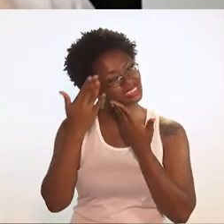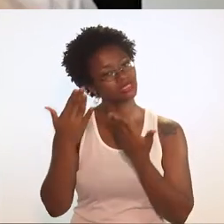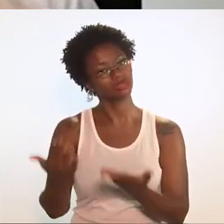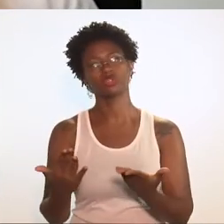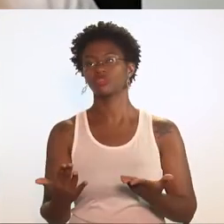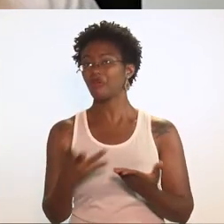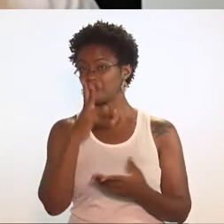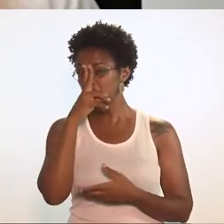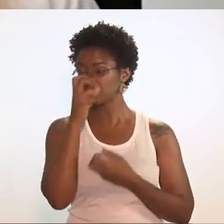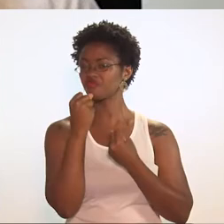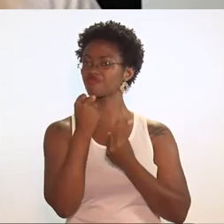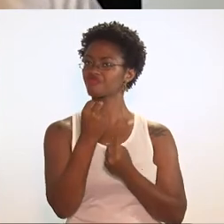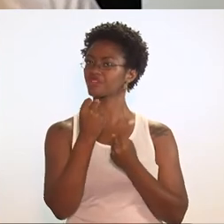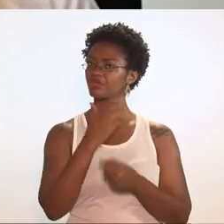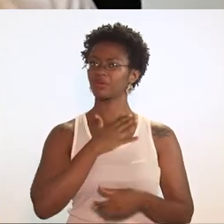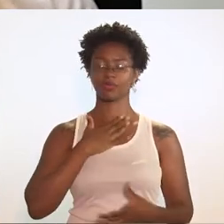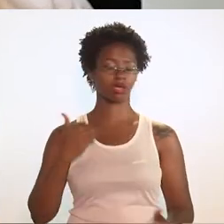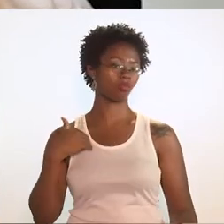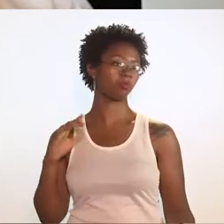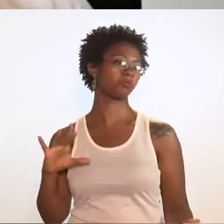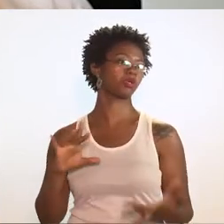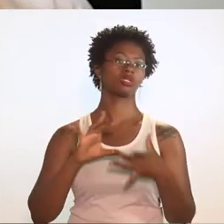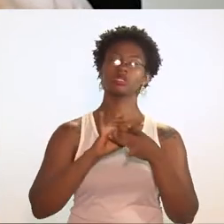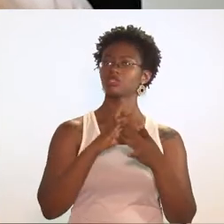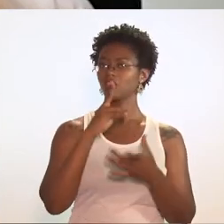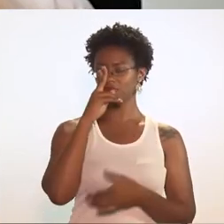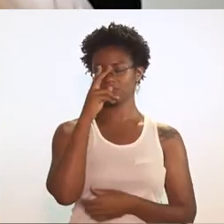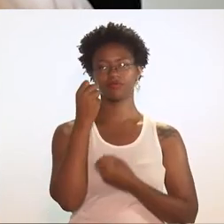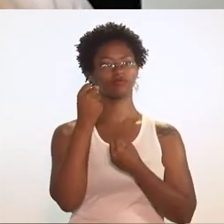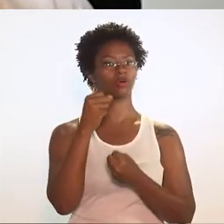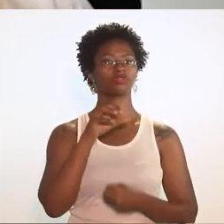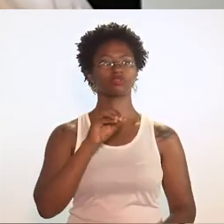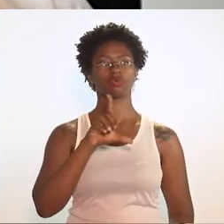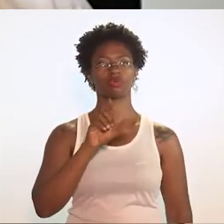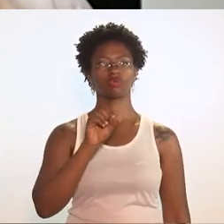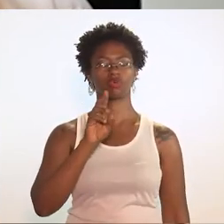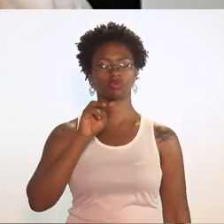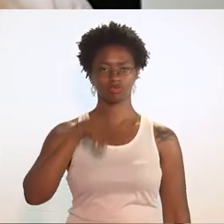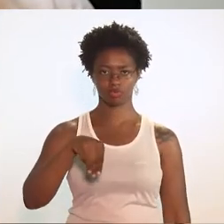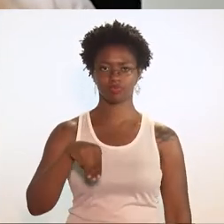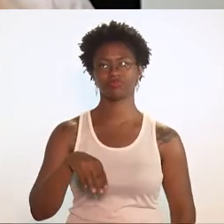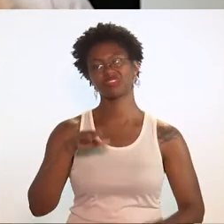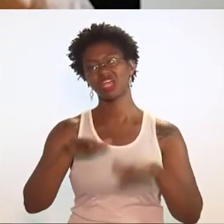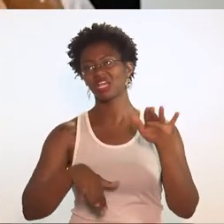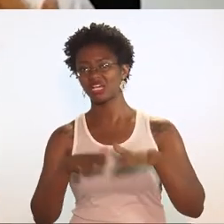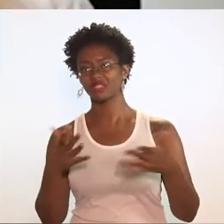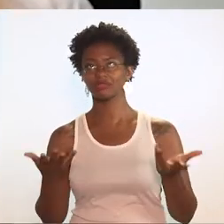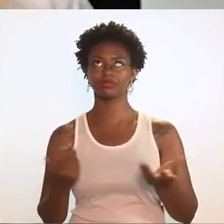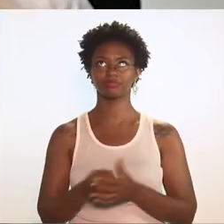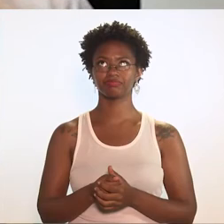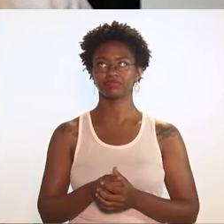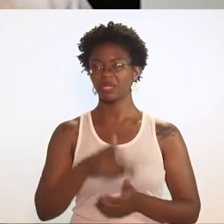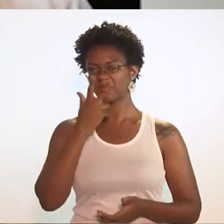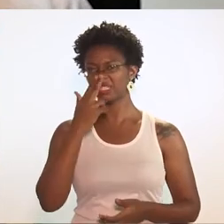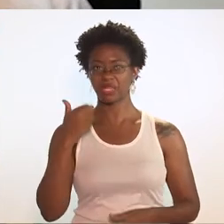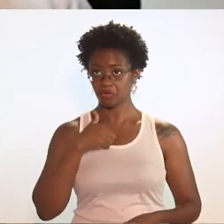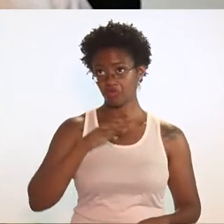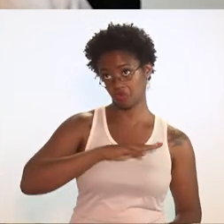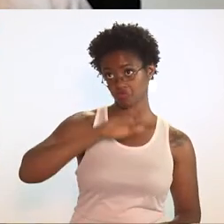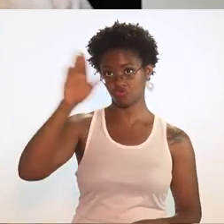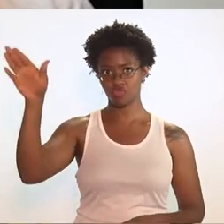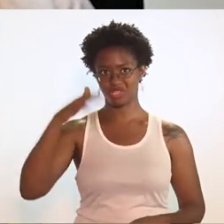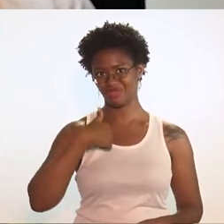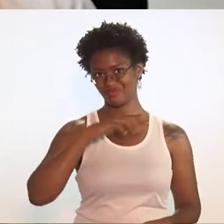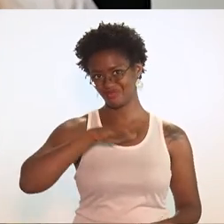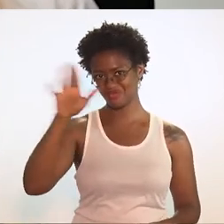uma gratificação é uma coisa muito forte. Então, eu tenho uma ligação muito forte com o Olodum, às vezes que tive a